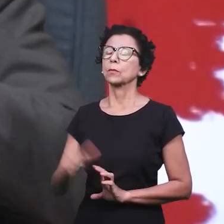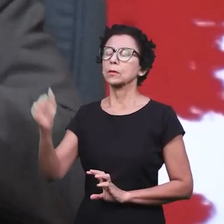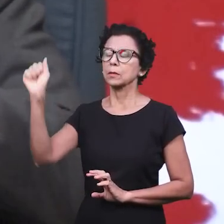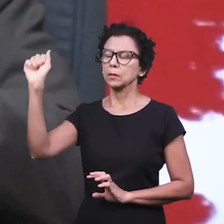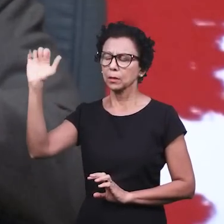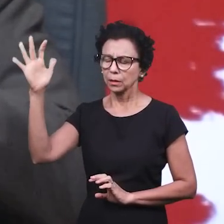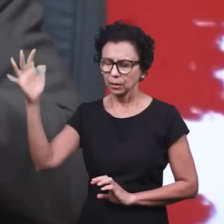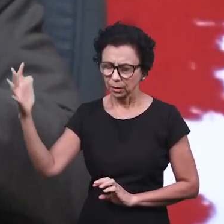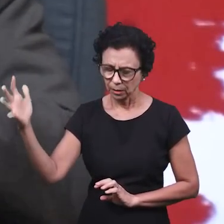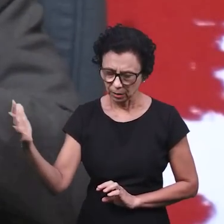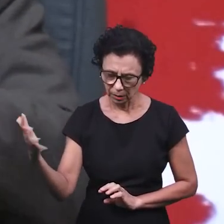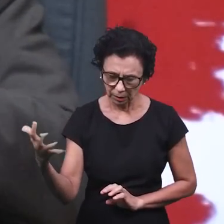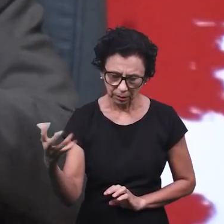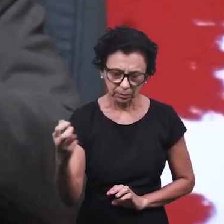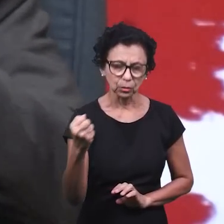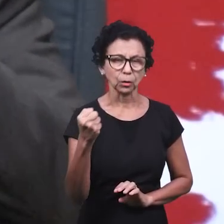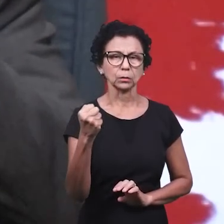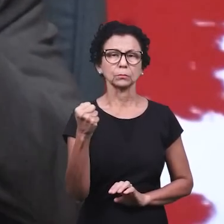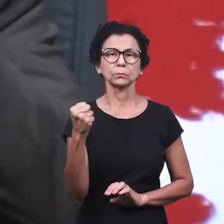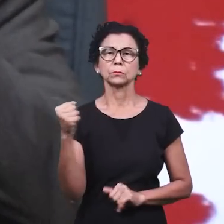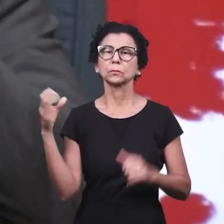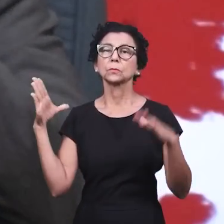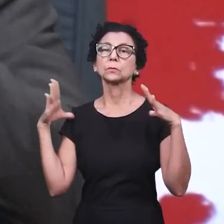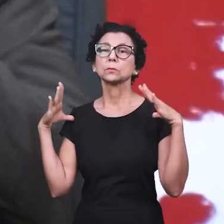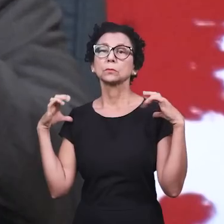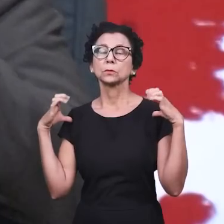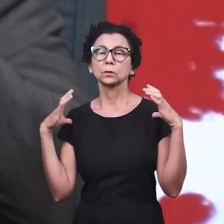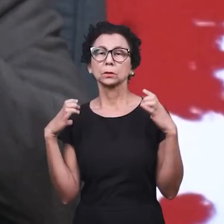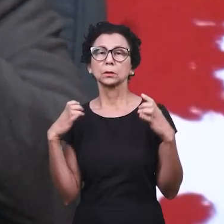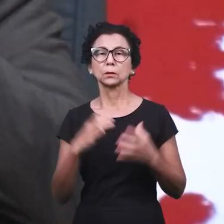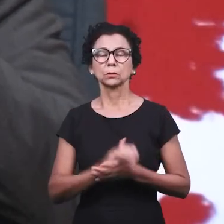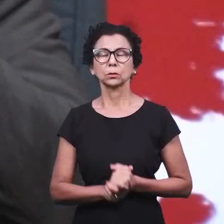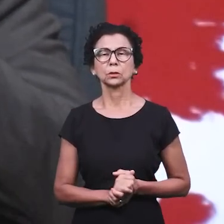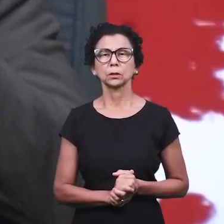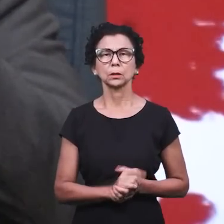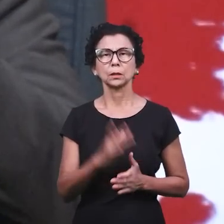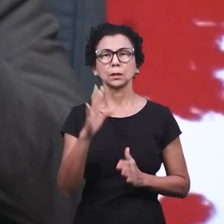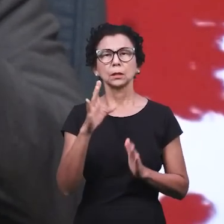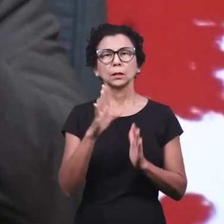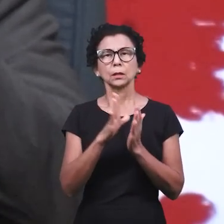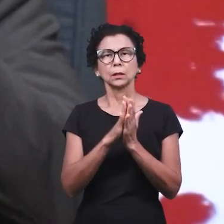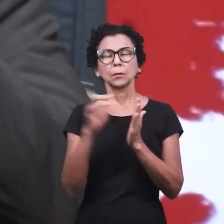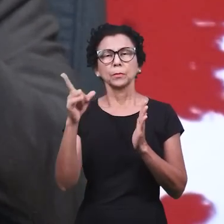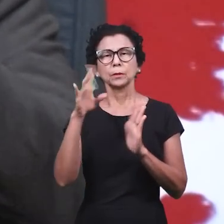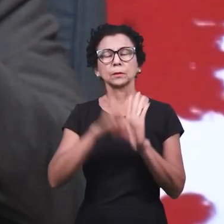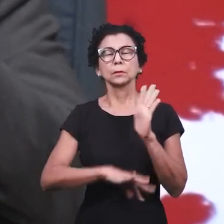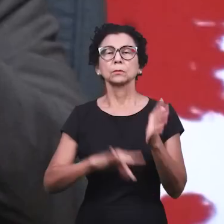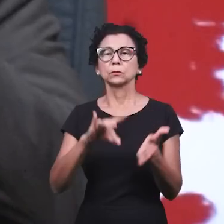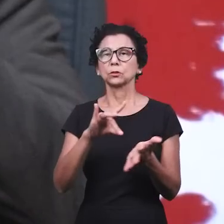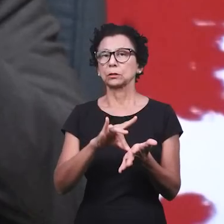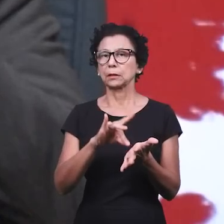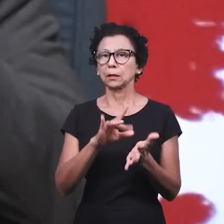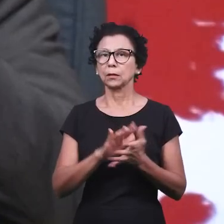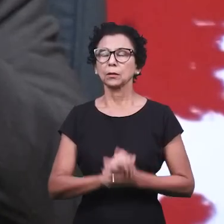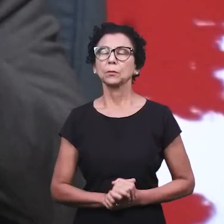uma adoração. E quando nós olhamos a Bíblia no texto original,